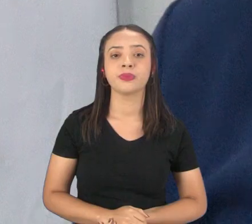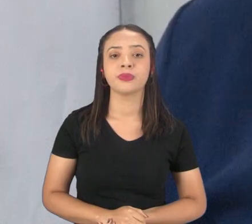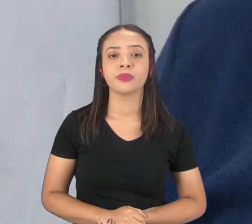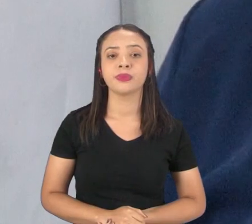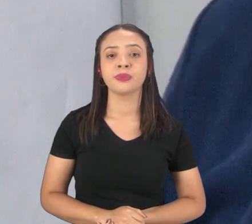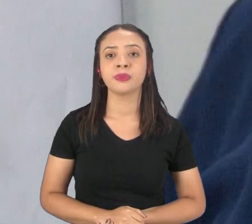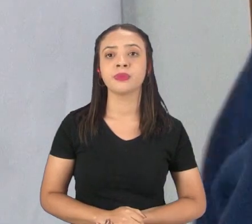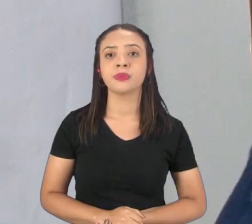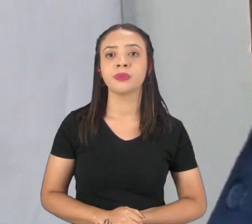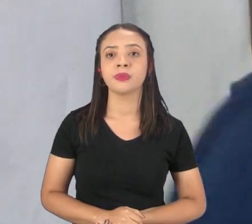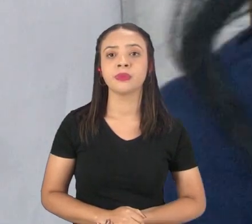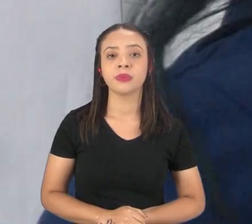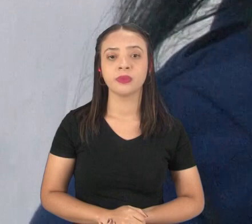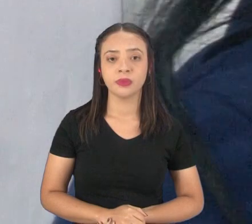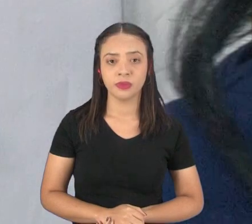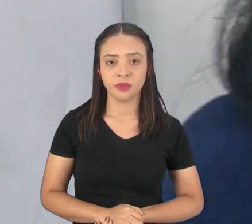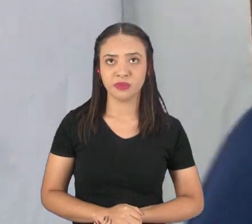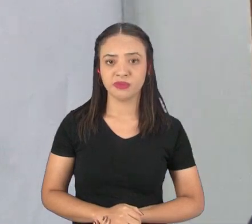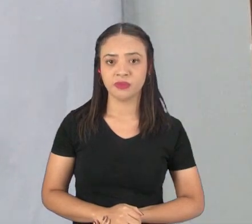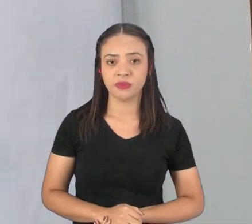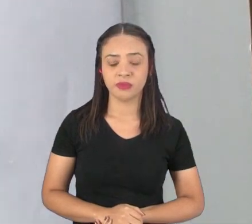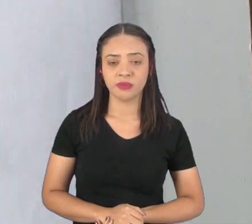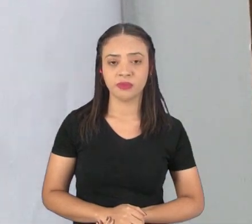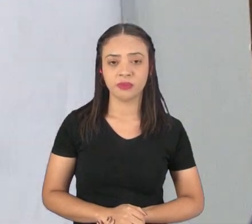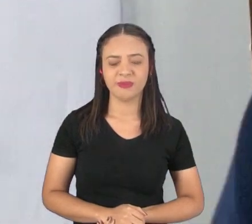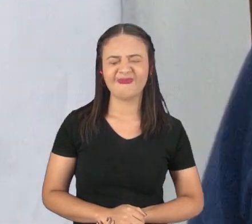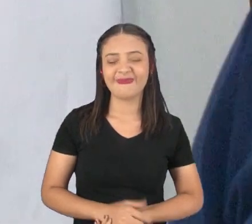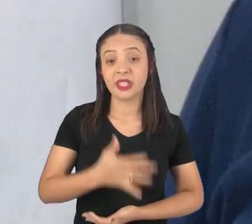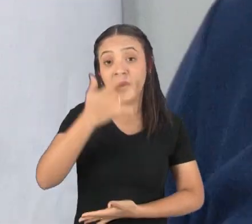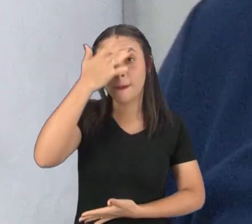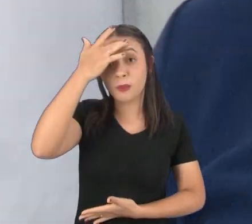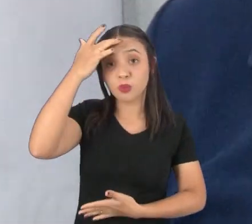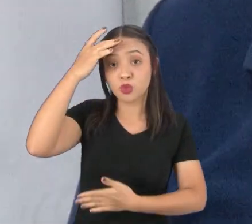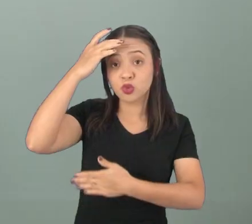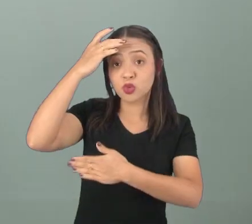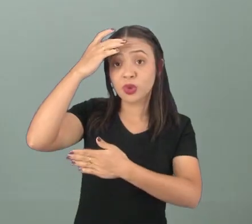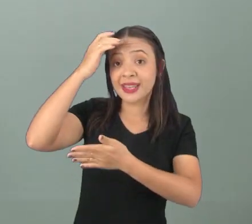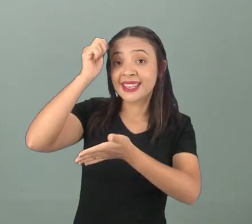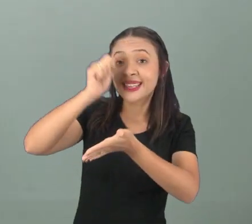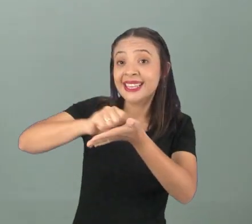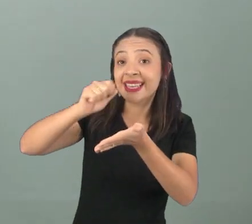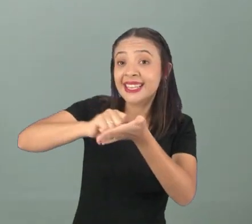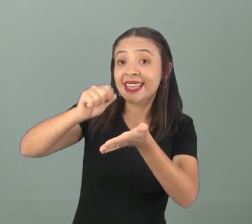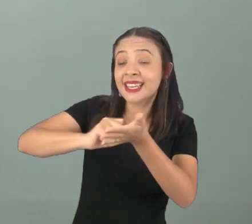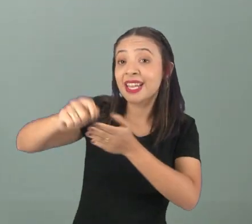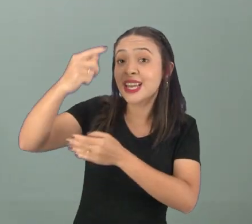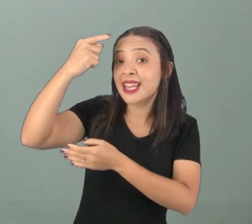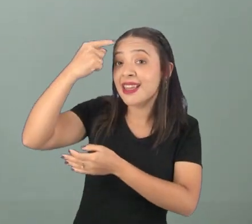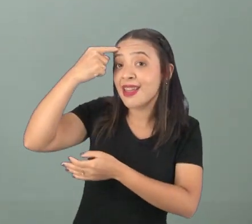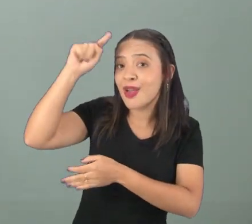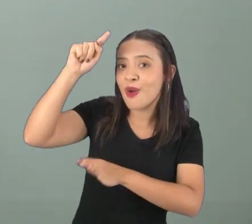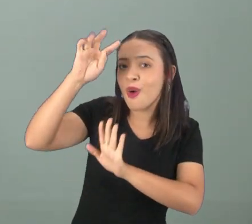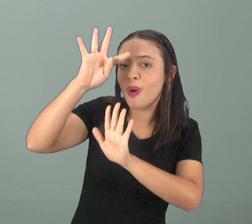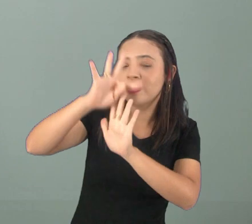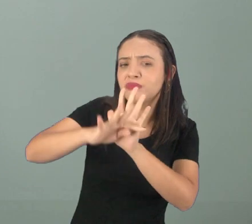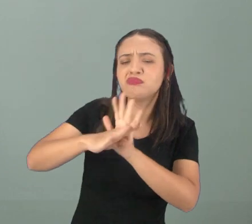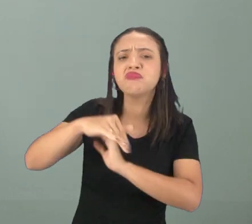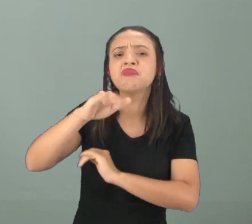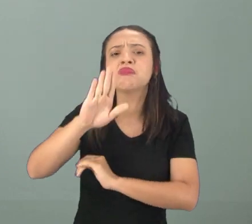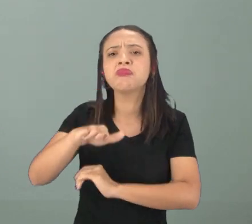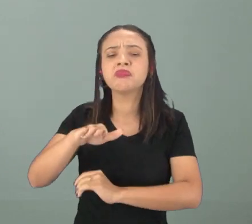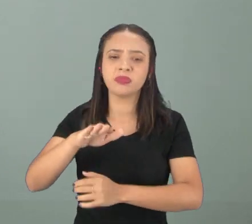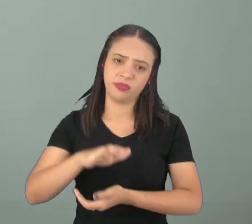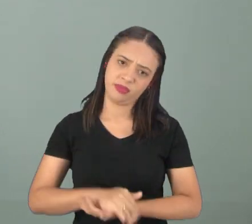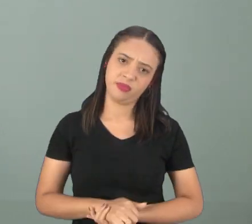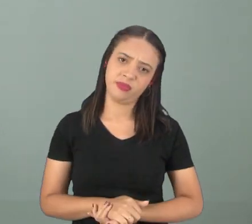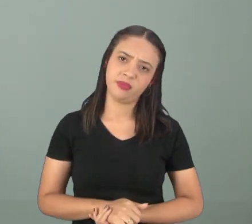estrofes, ok? Quem é o autor do texto? Lembra? Quem é o autor do texto? A pessoa que fez o poema